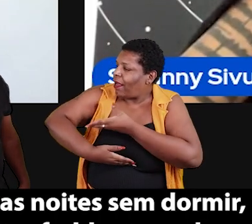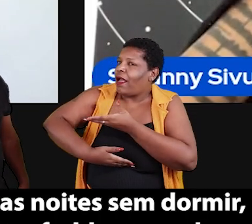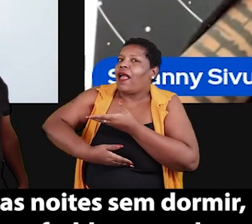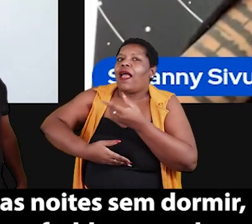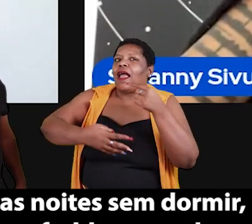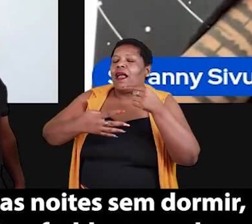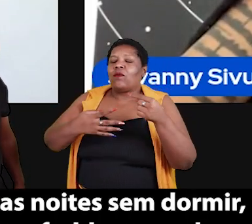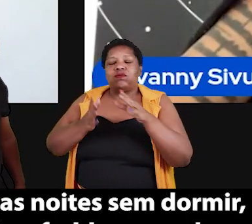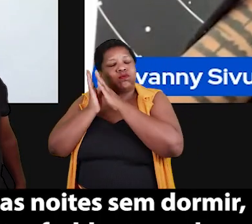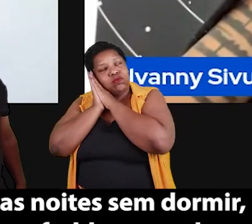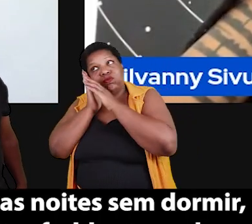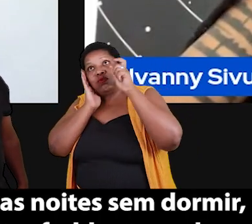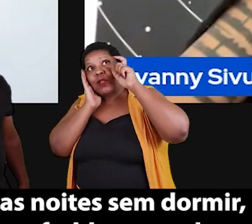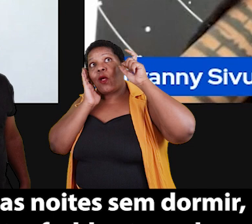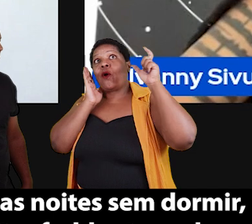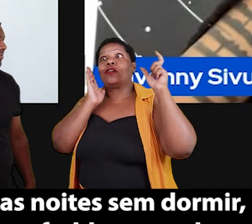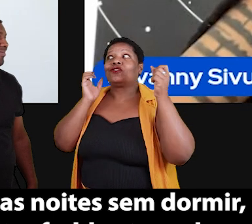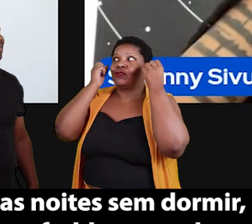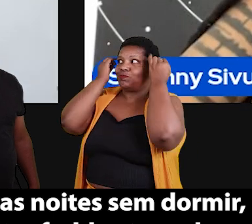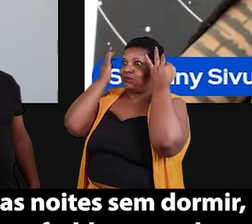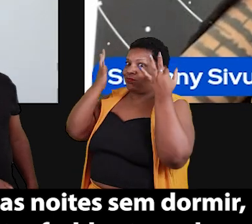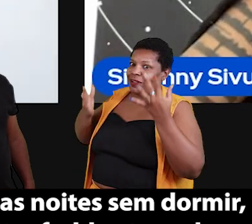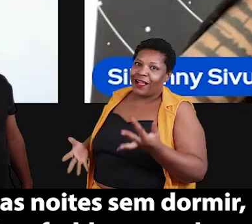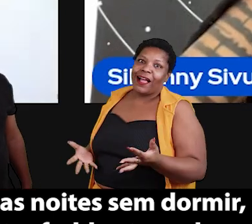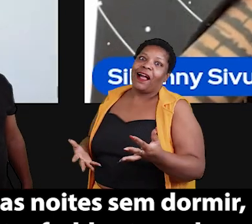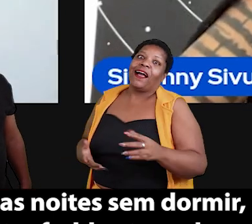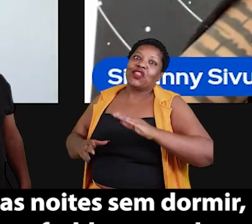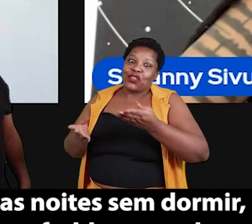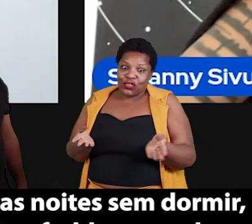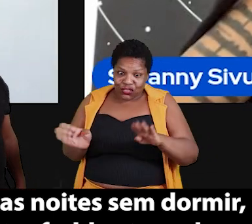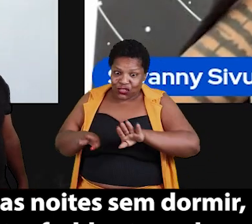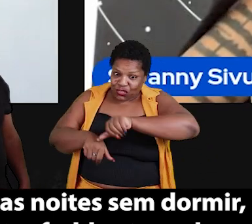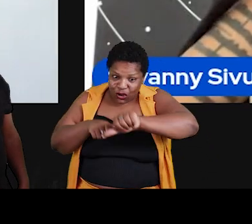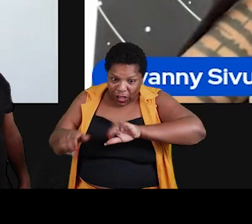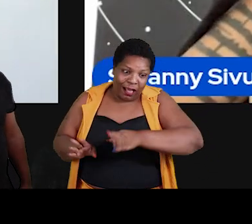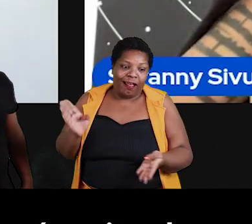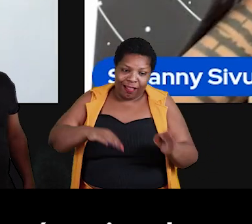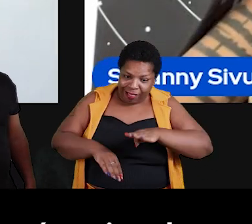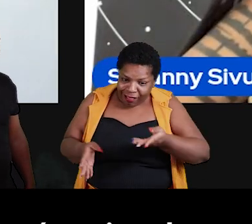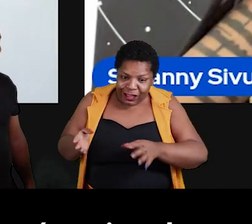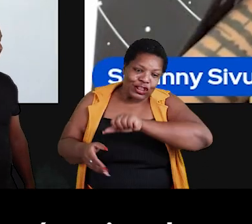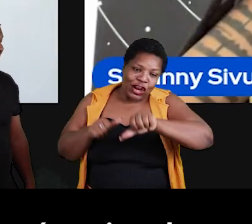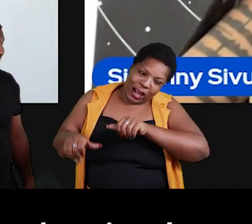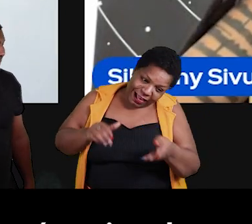são muitas noites sem dormir, são muitas fraldas trocadas,